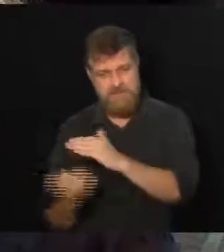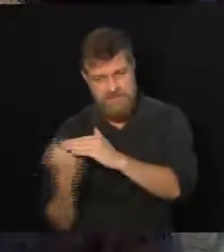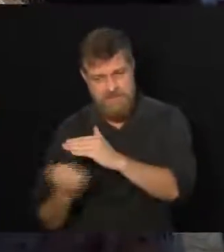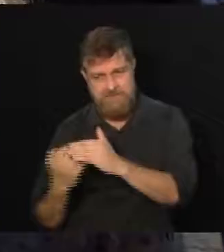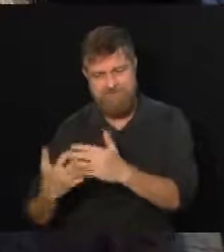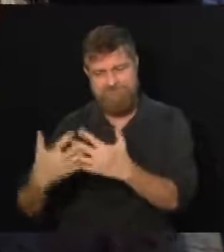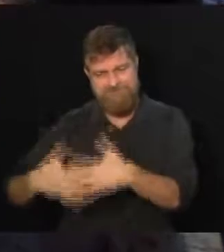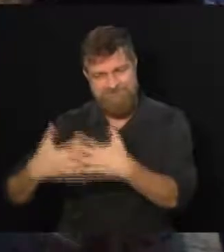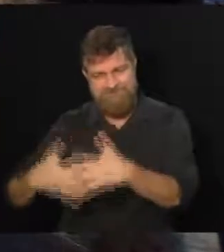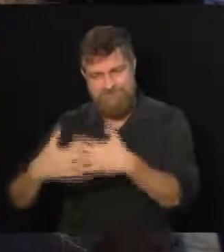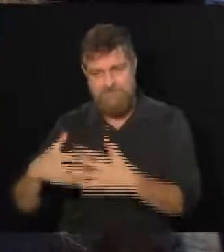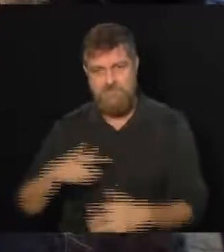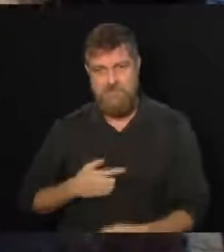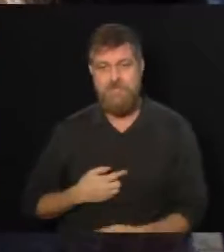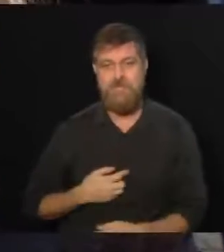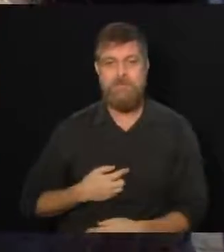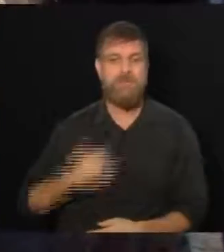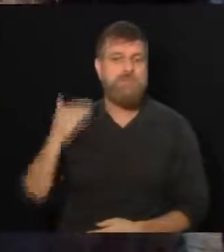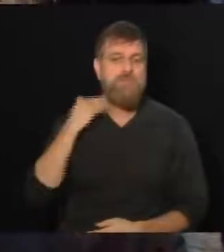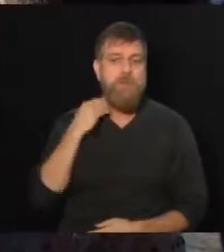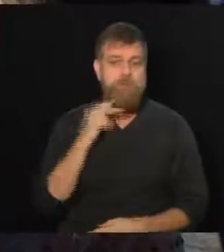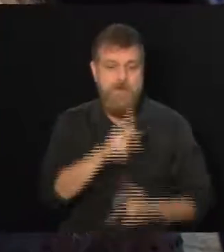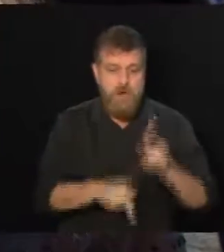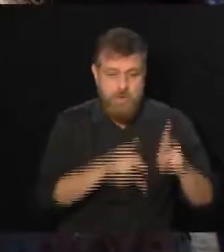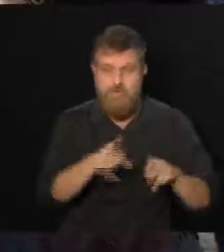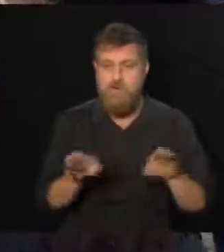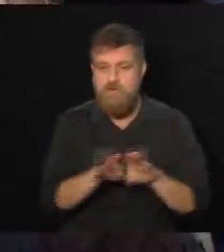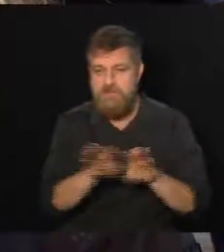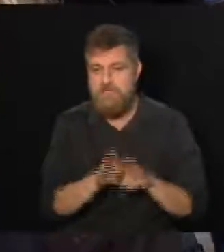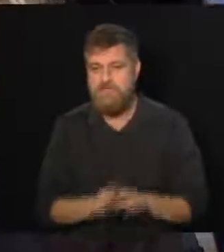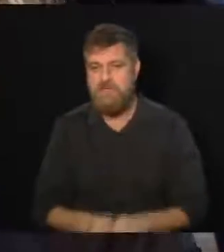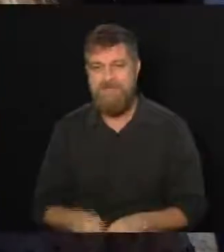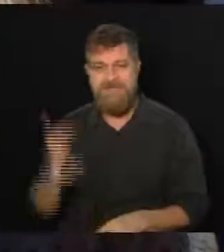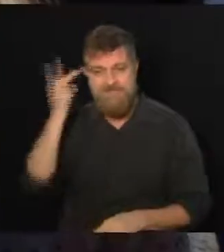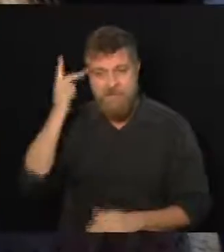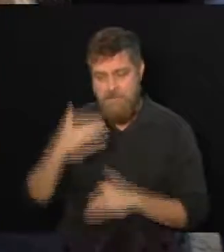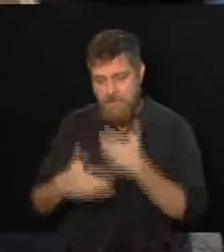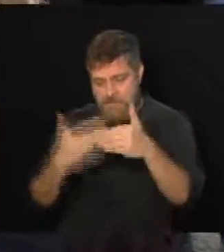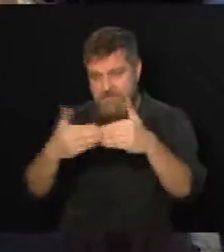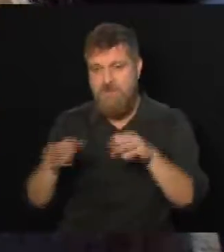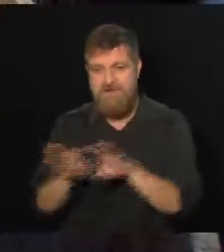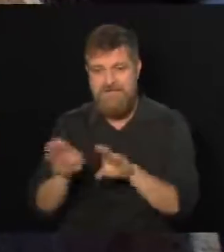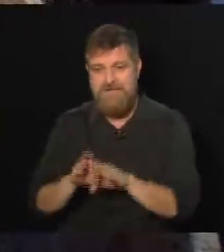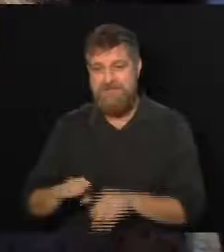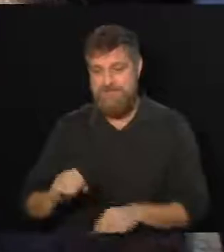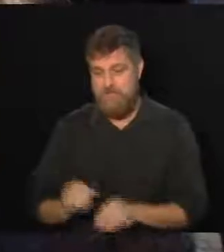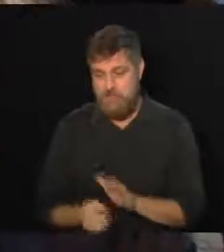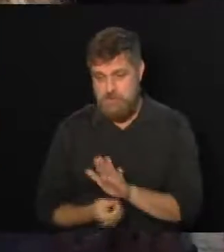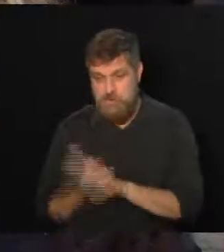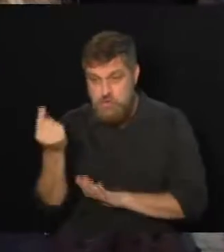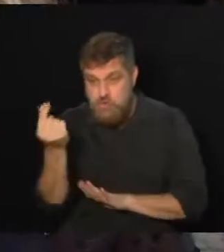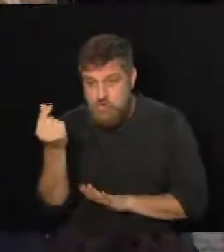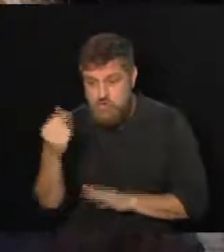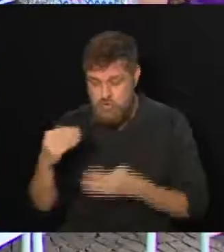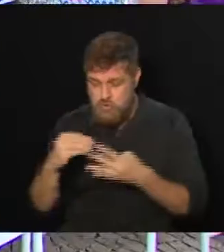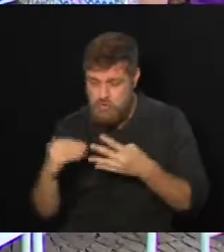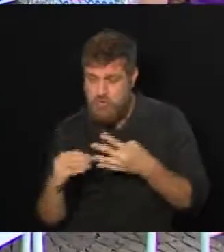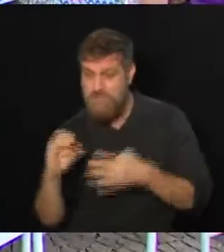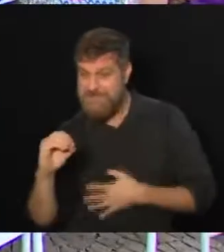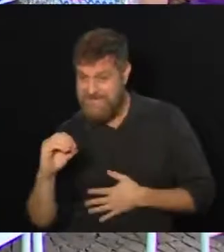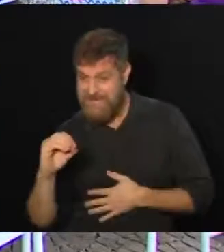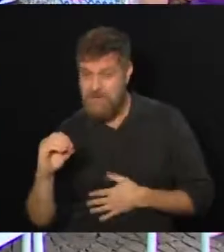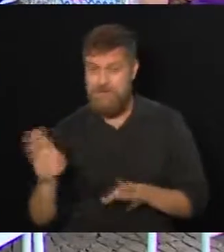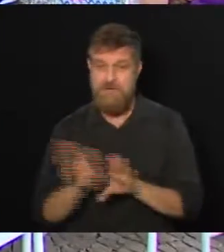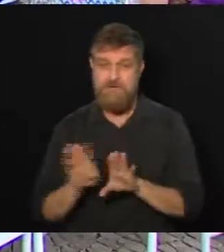tem microcrédito do Banco do Povo, da Desenvolve São Paulo, do Sebrae com juro zero e de diversos outros parceiros. Mais